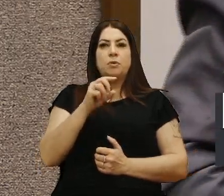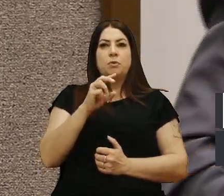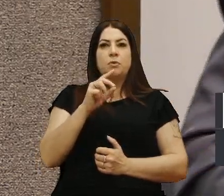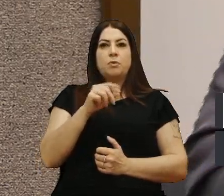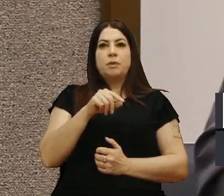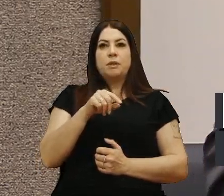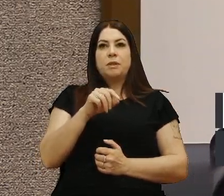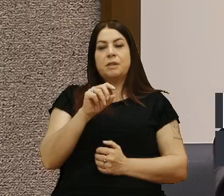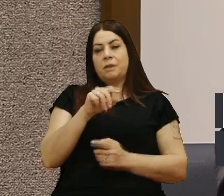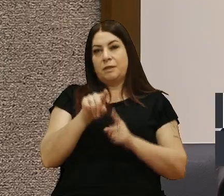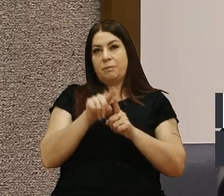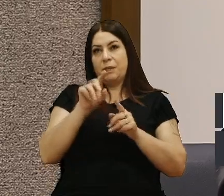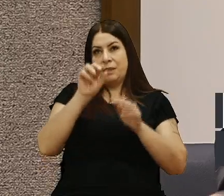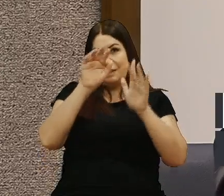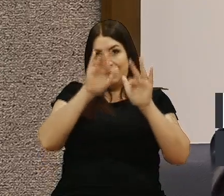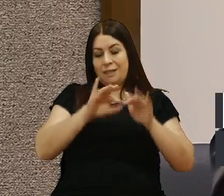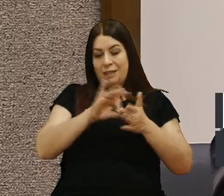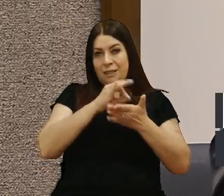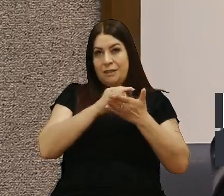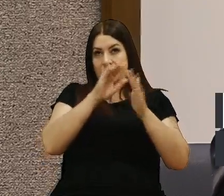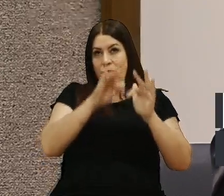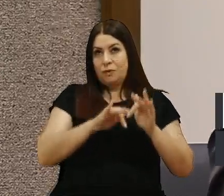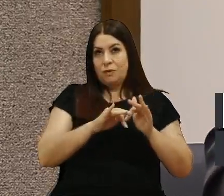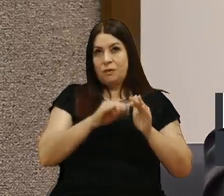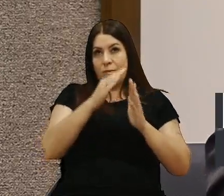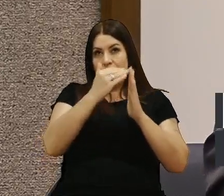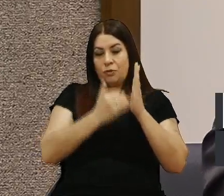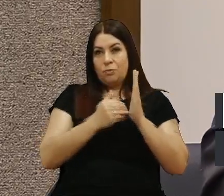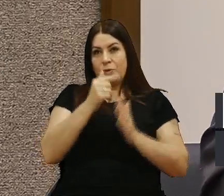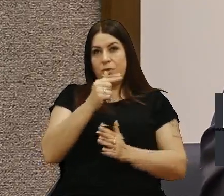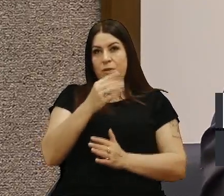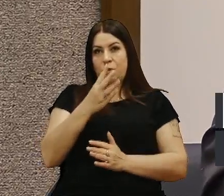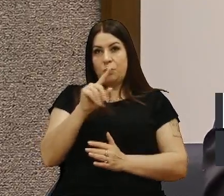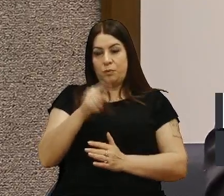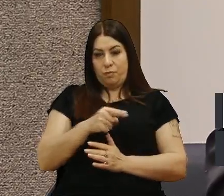84.744 pessoas inscritas no cadastro único, nós baixamos para